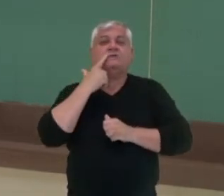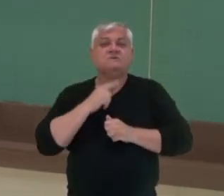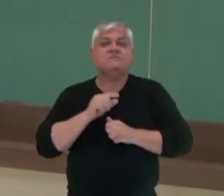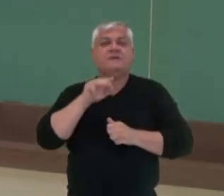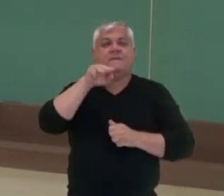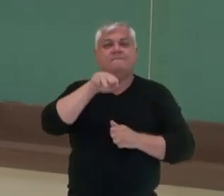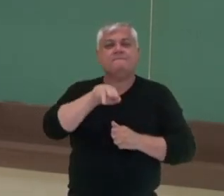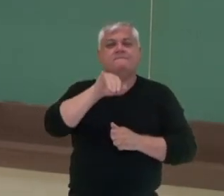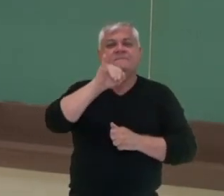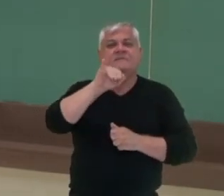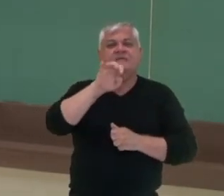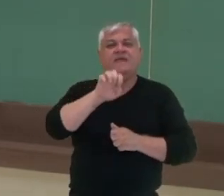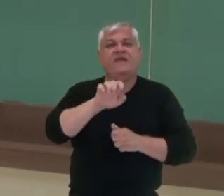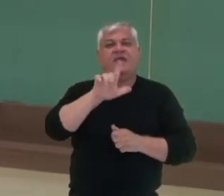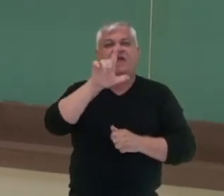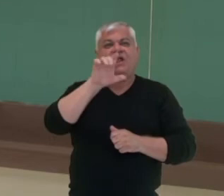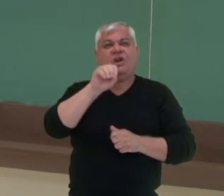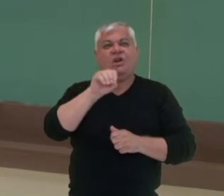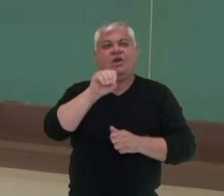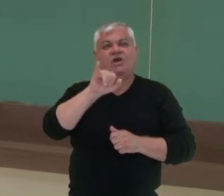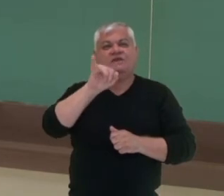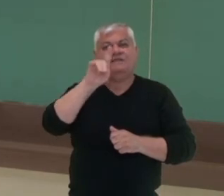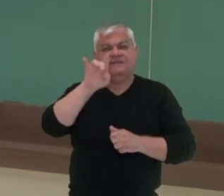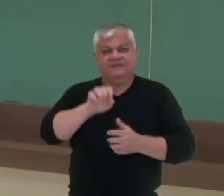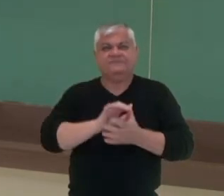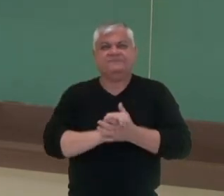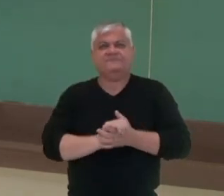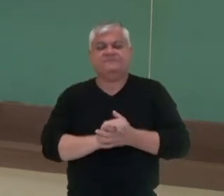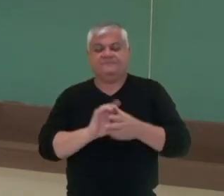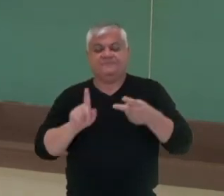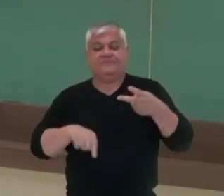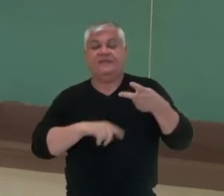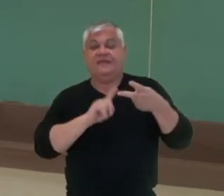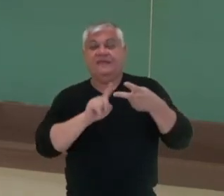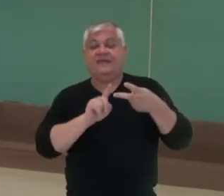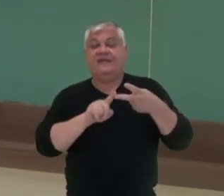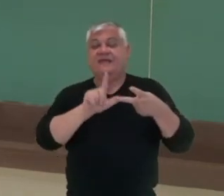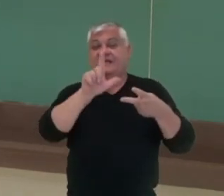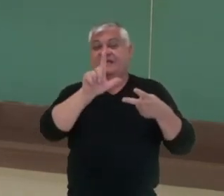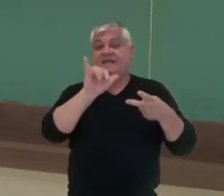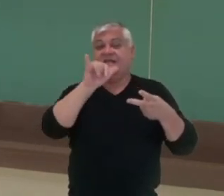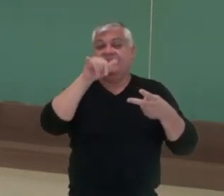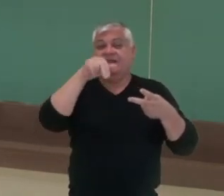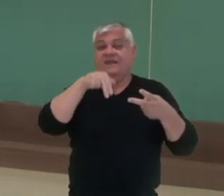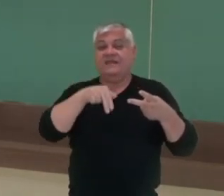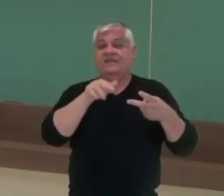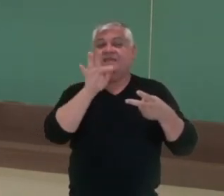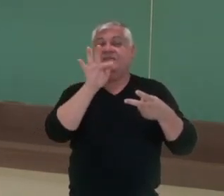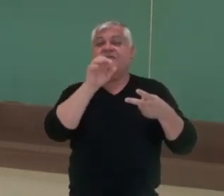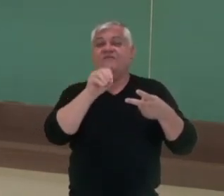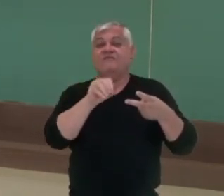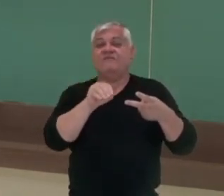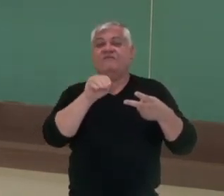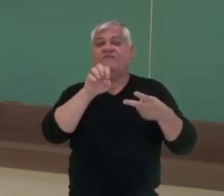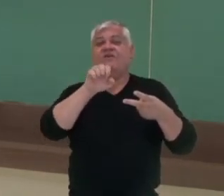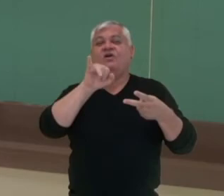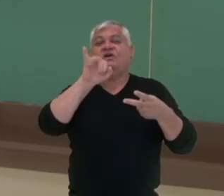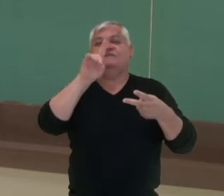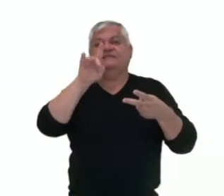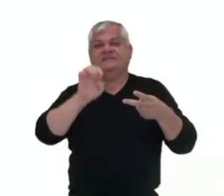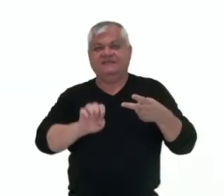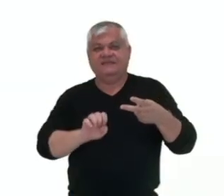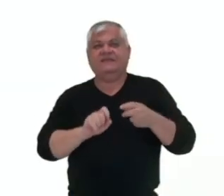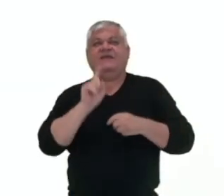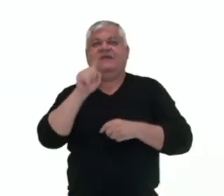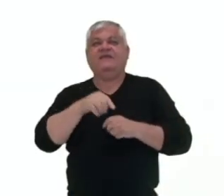mieloide. Agora, as células de defesa que são formadas lá nos tecidos linfóides, elas vão causar